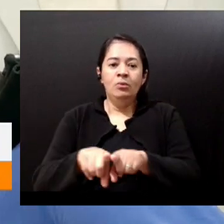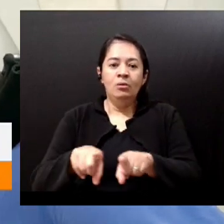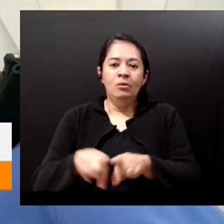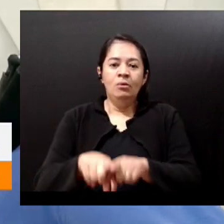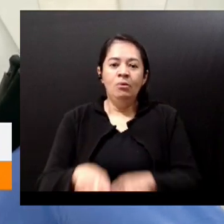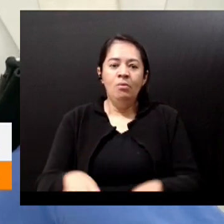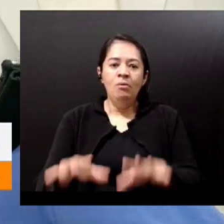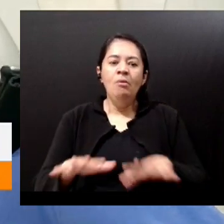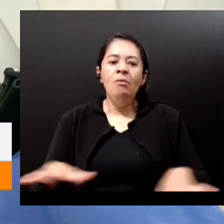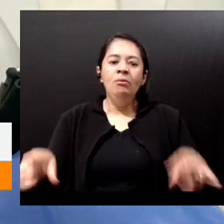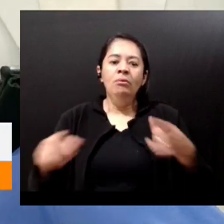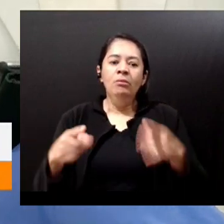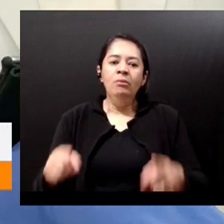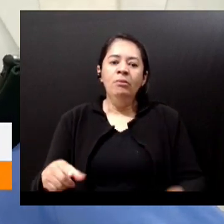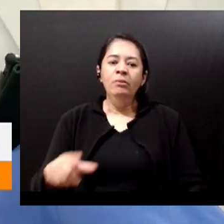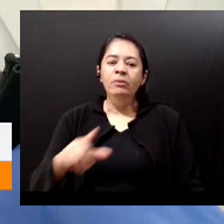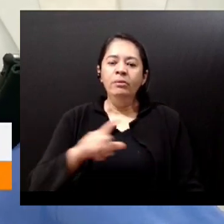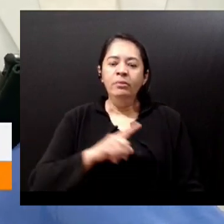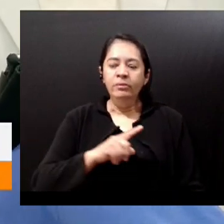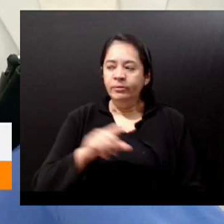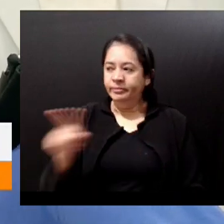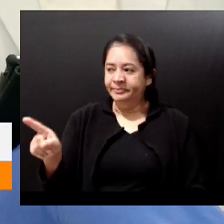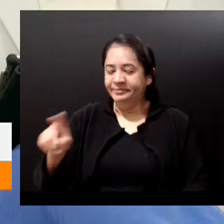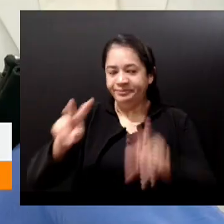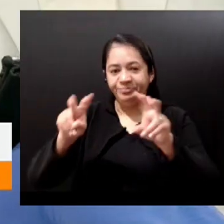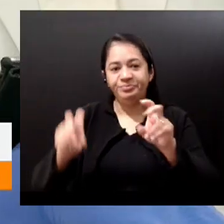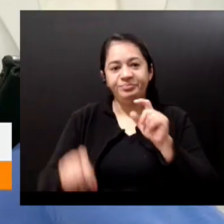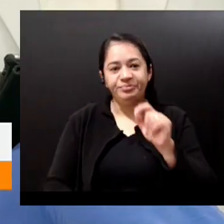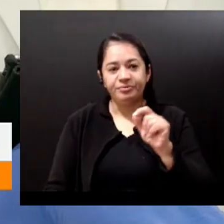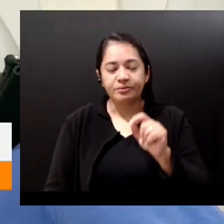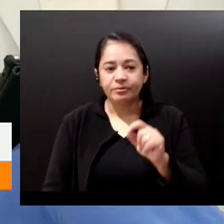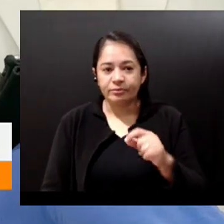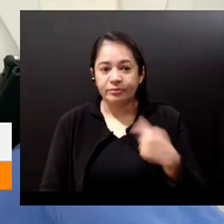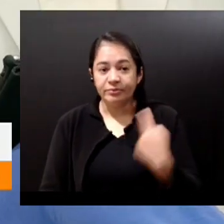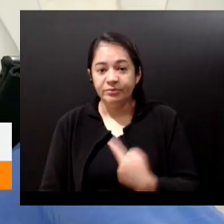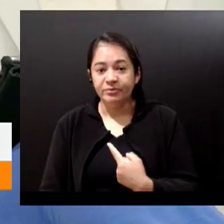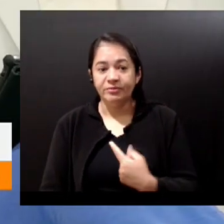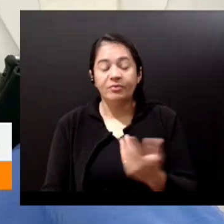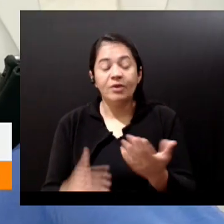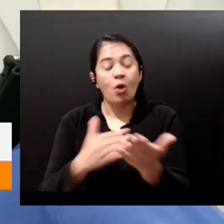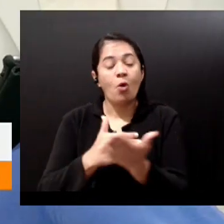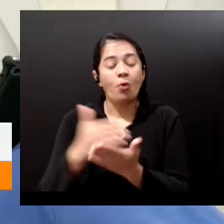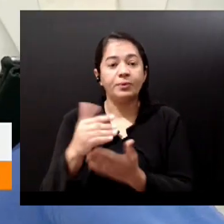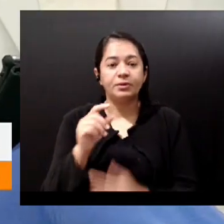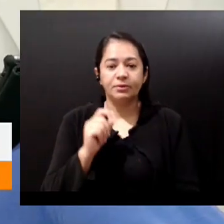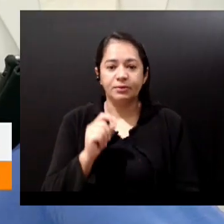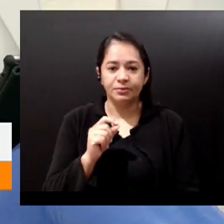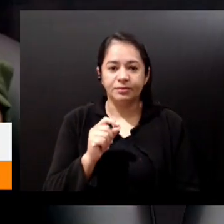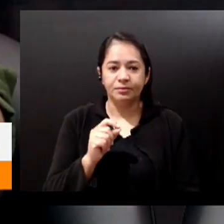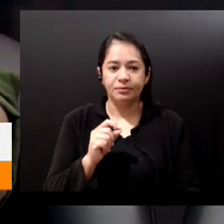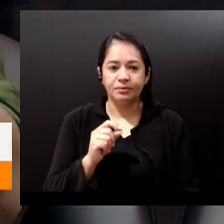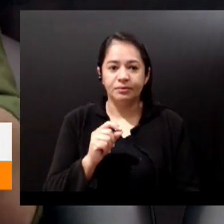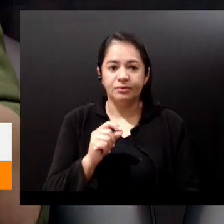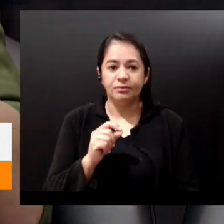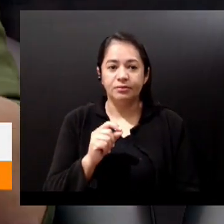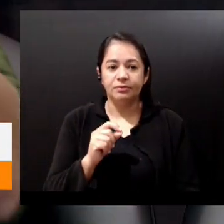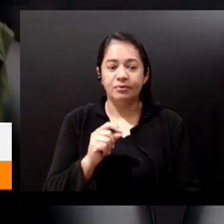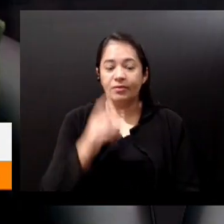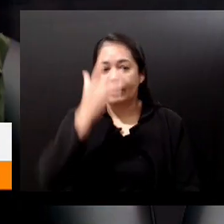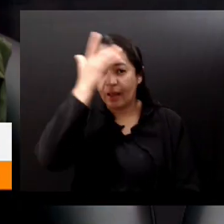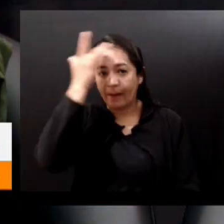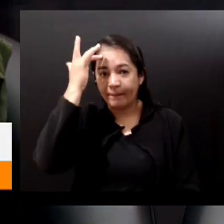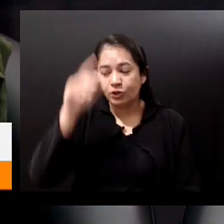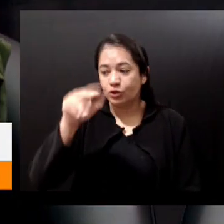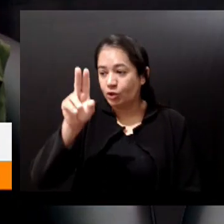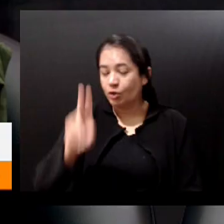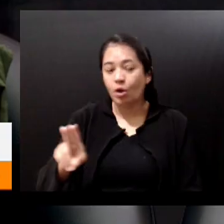questão Maravilhosa. interessante que ela está dizendo, que veja, que nós partimos da premissa de que, sem dúvida, é isso mesmo, né? Quer dizer, a pessoa que está usando o som no trabalho, ela está